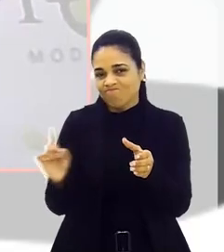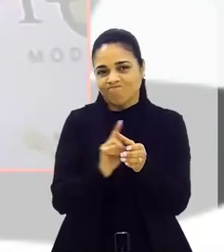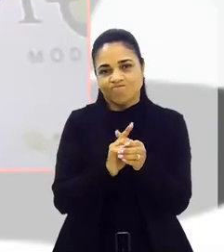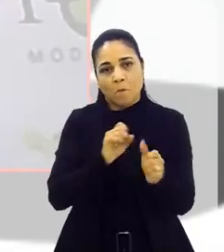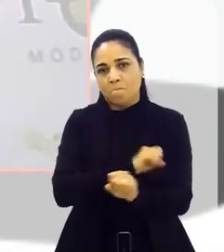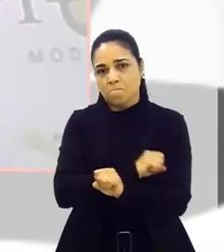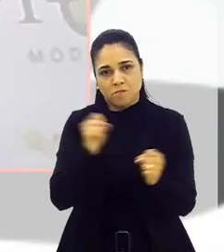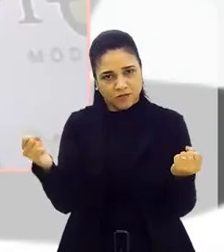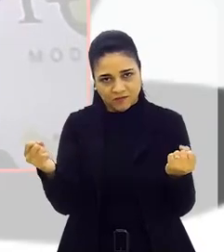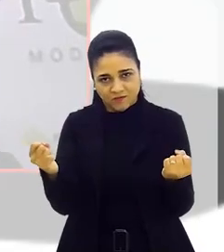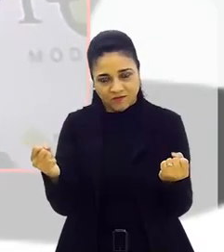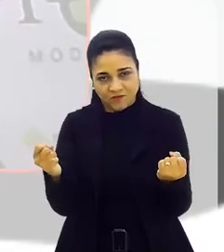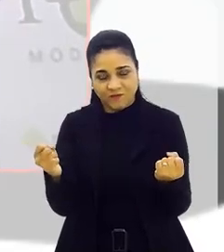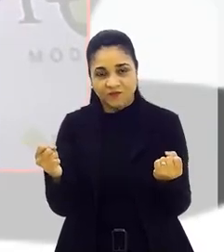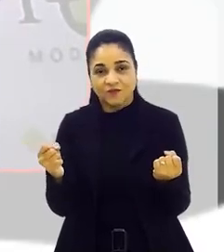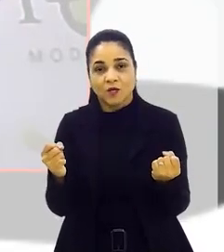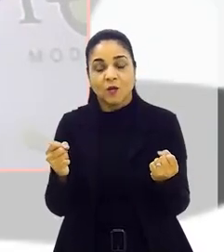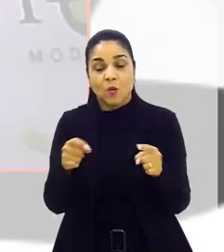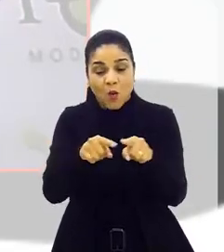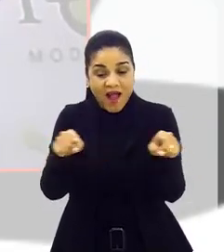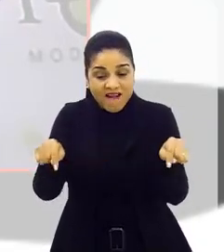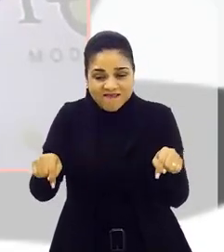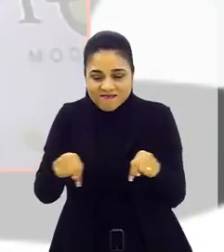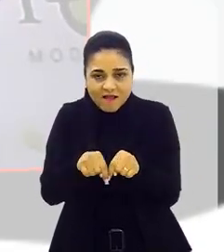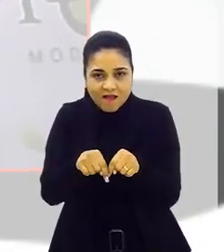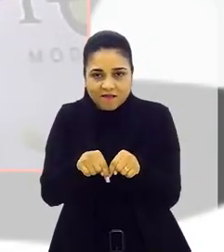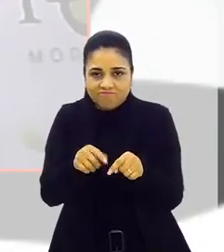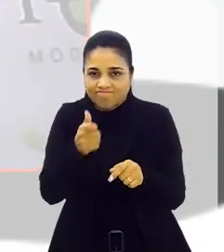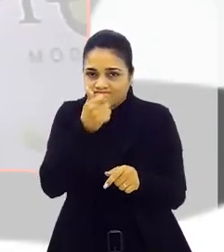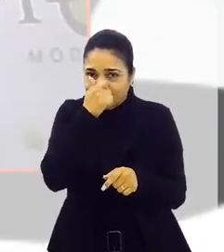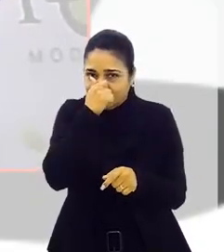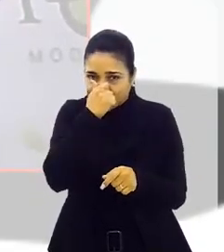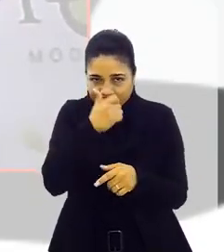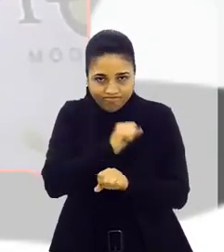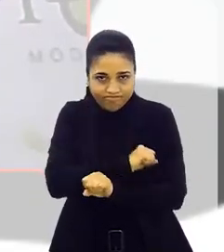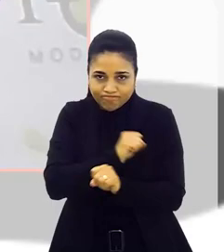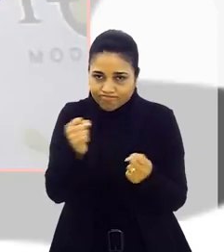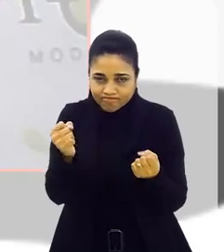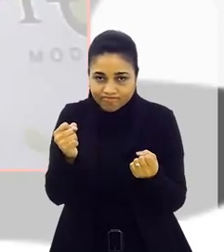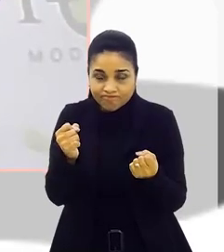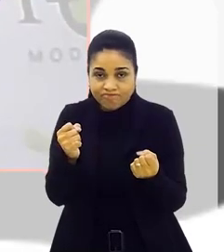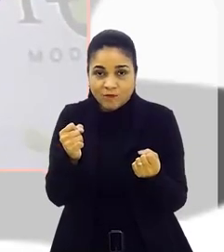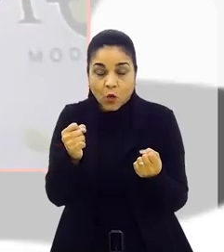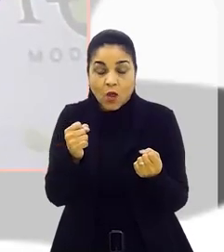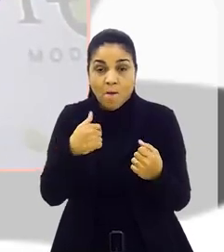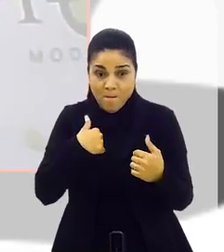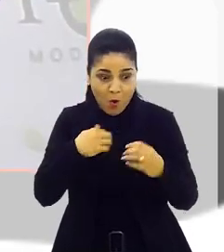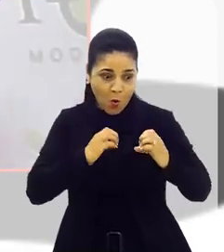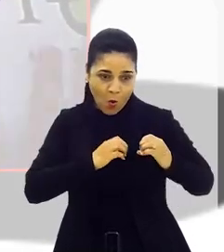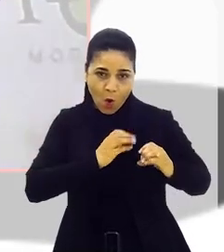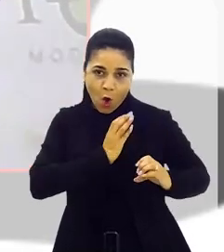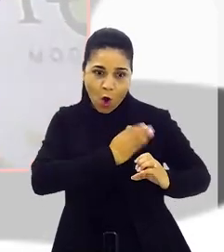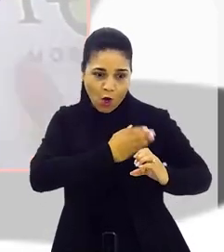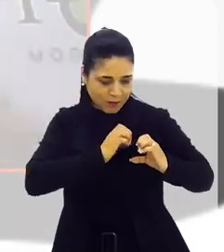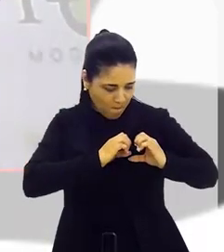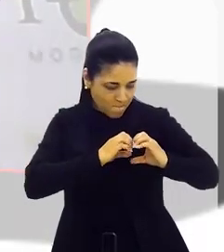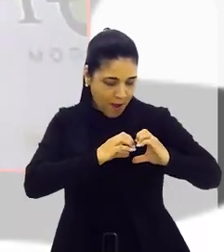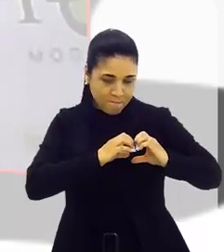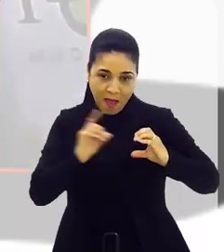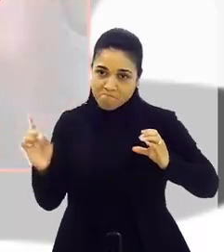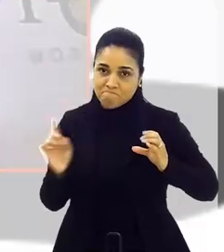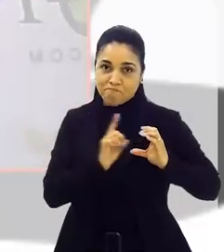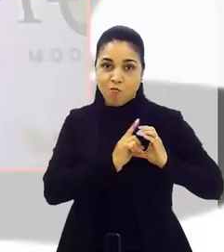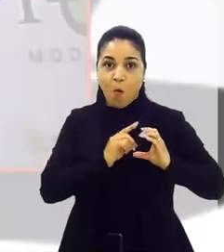não consigo colocar mais pessoas, porque o espaço não dá. O espaço físico que eu digo não dá. O coração dá para